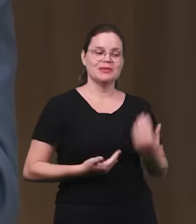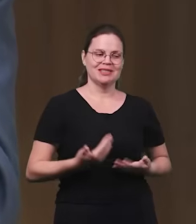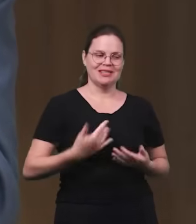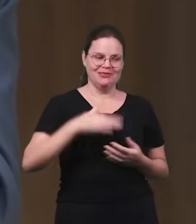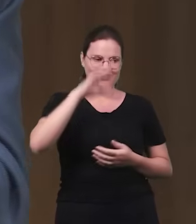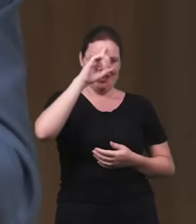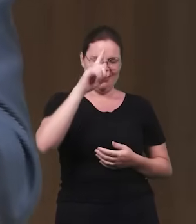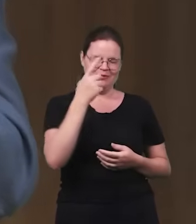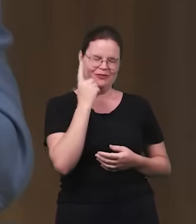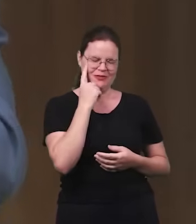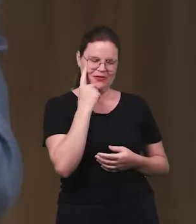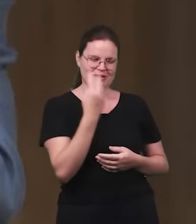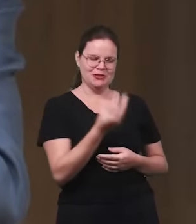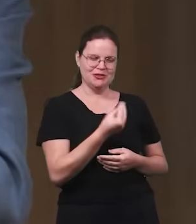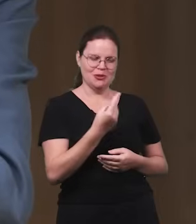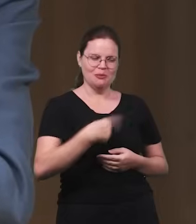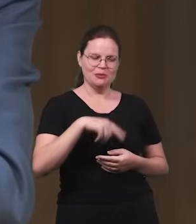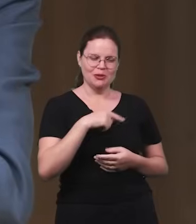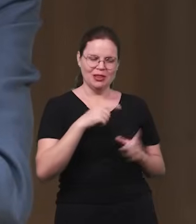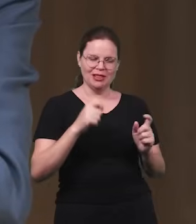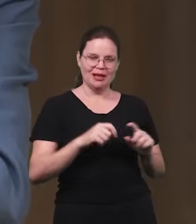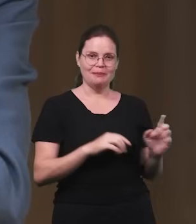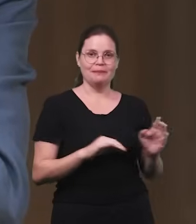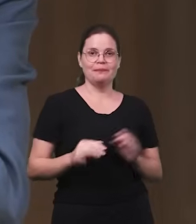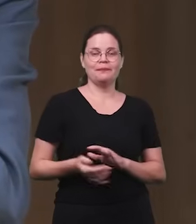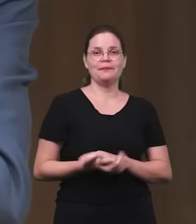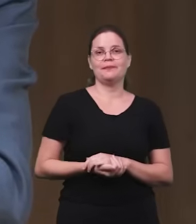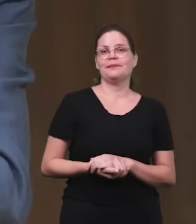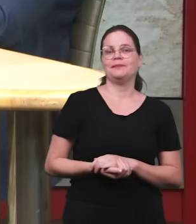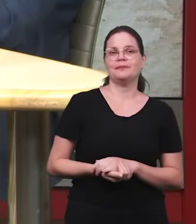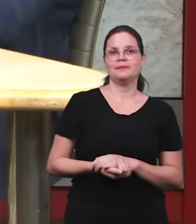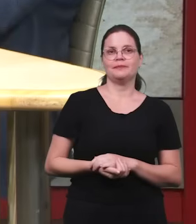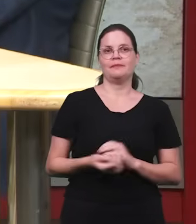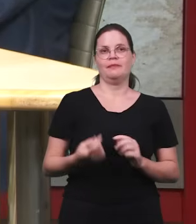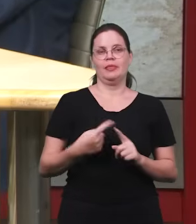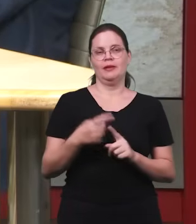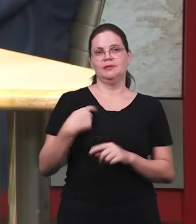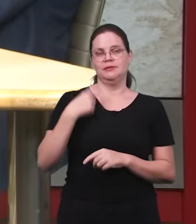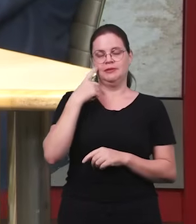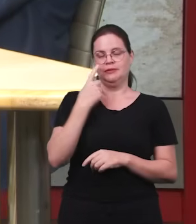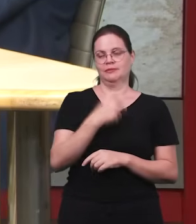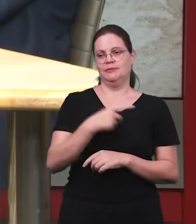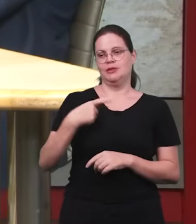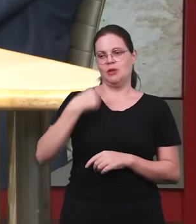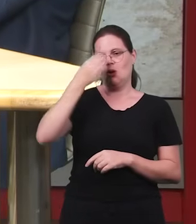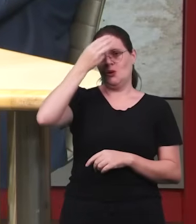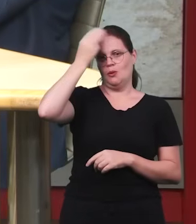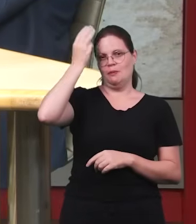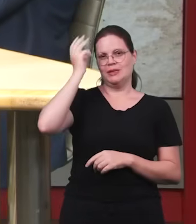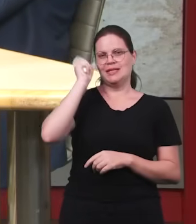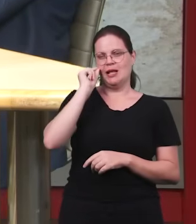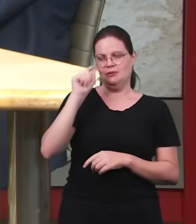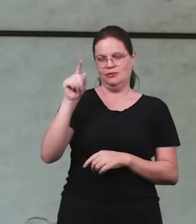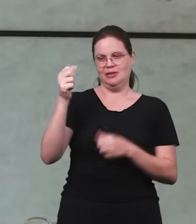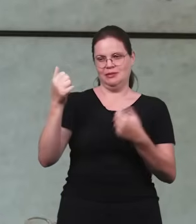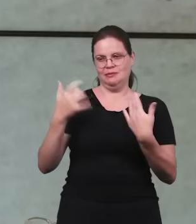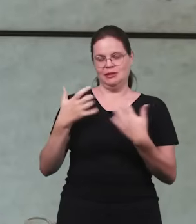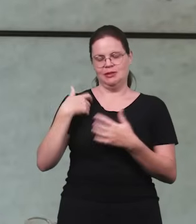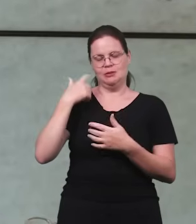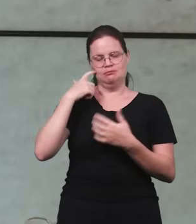servir o Senhor, como nós também não teremos, né? Agora, pastor Marcelo, te ouvindo aqui, me fez